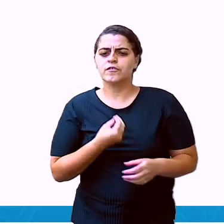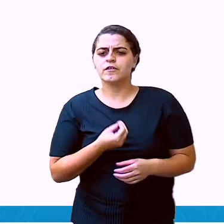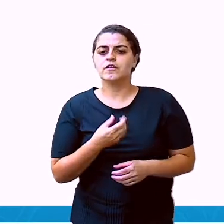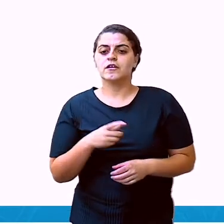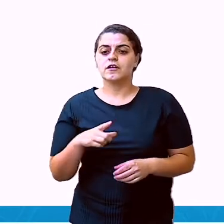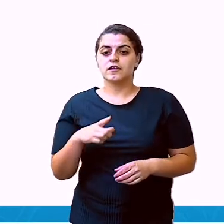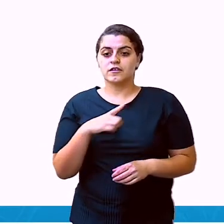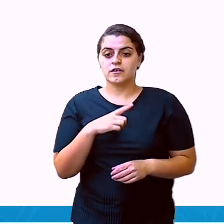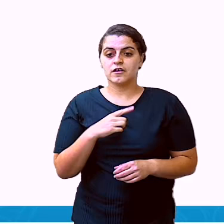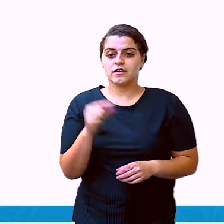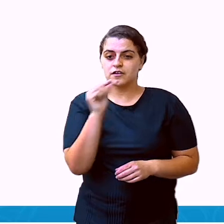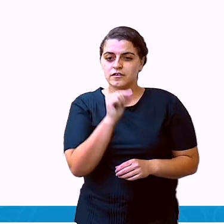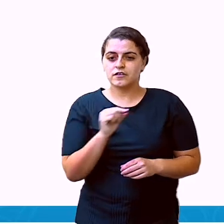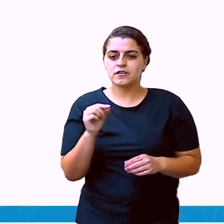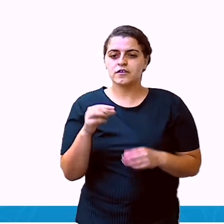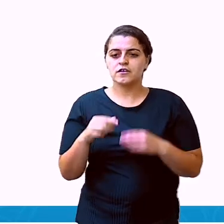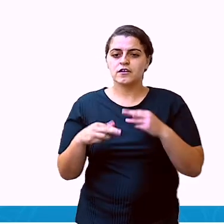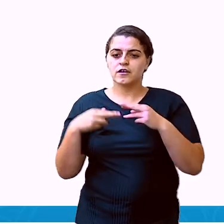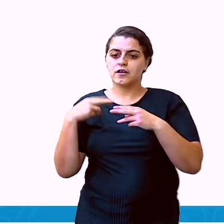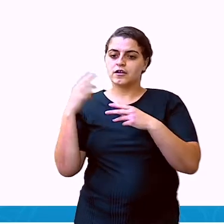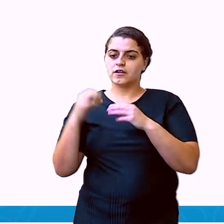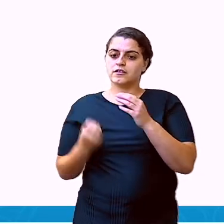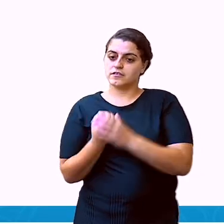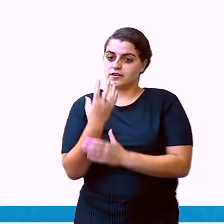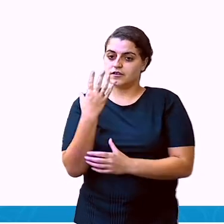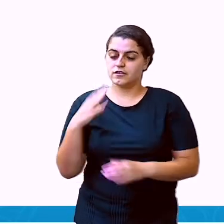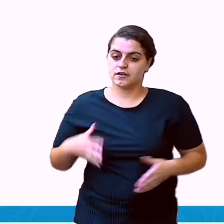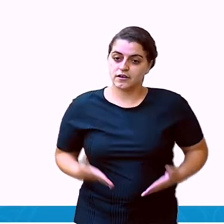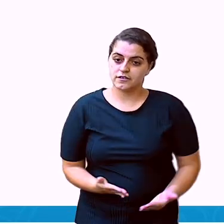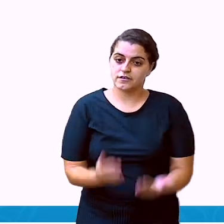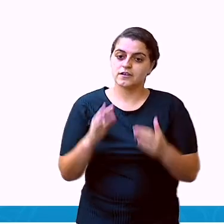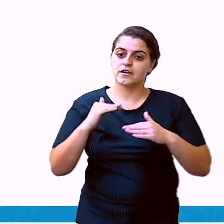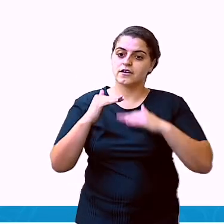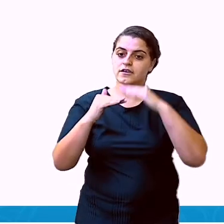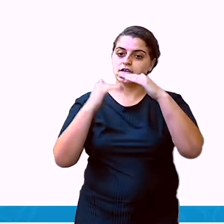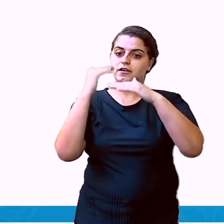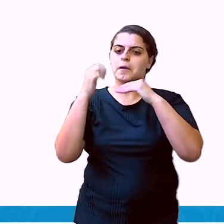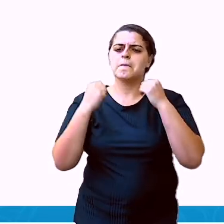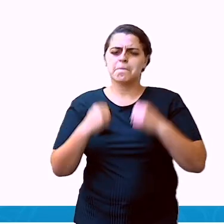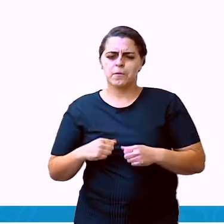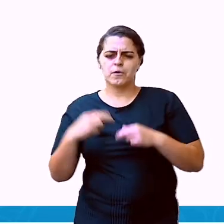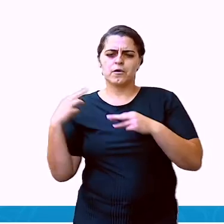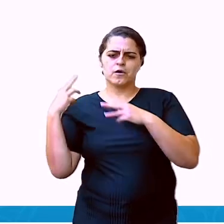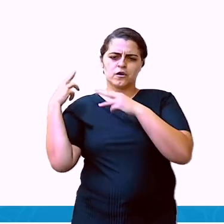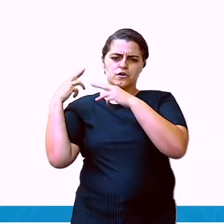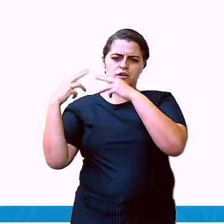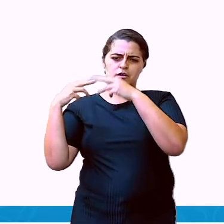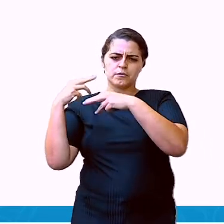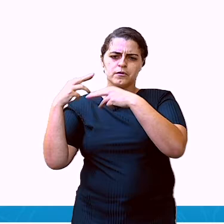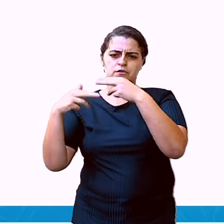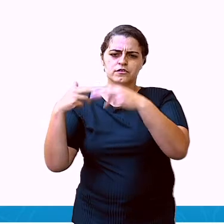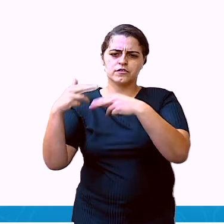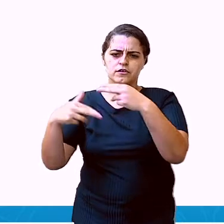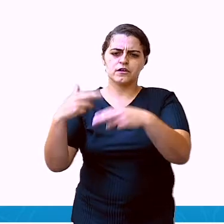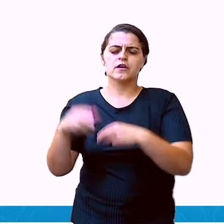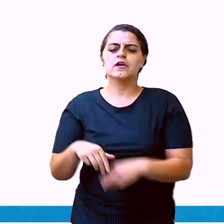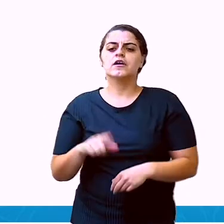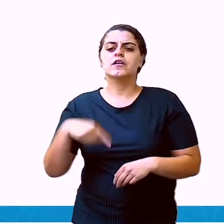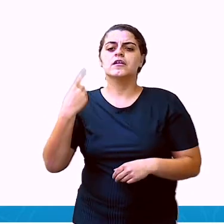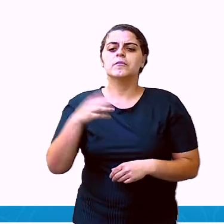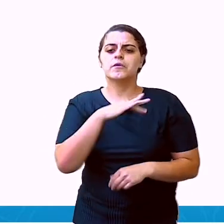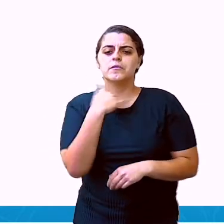têm um ciclo de vida. Eles nascem, crescem, podem se reproduzir e depois